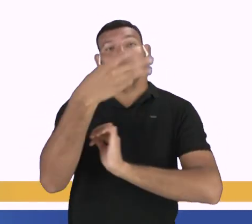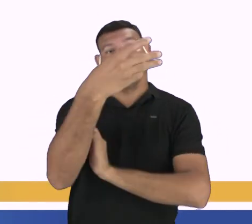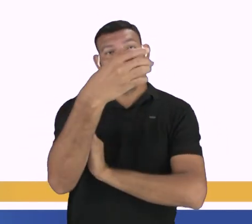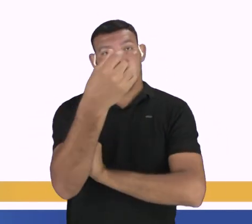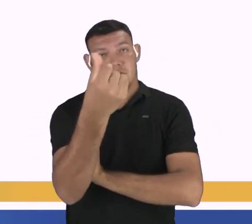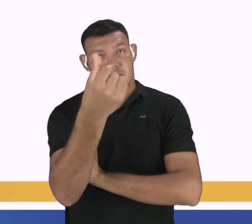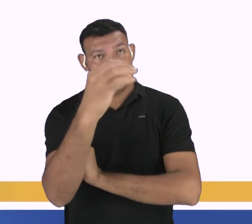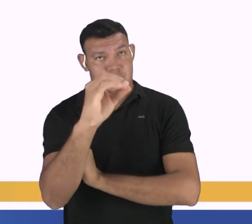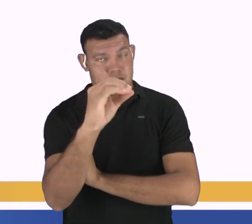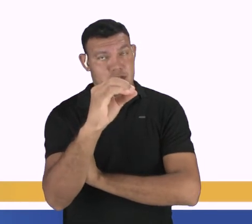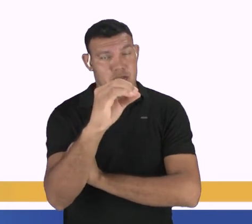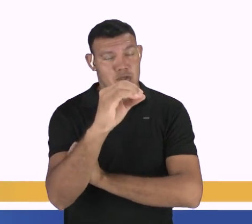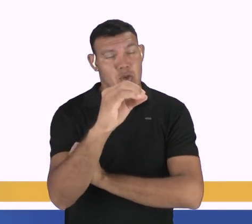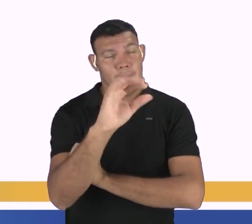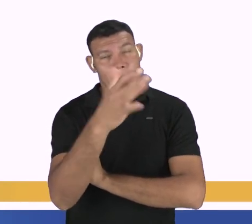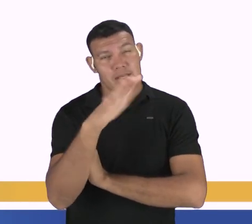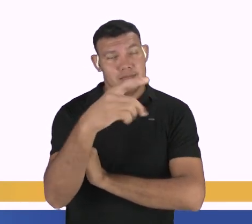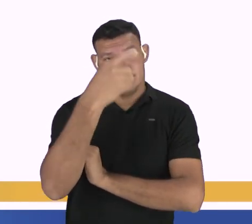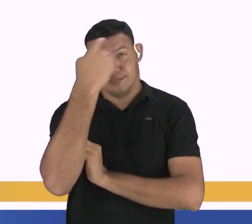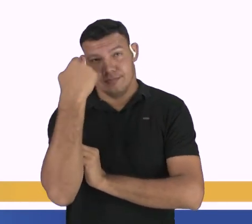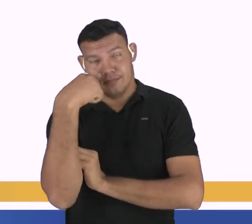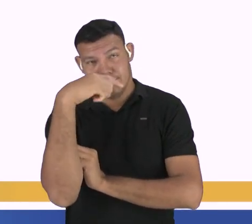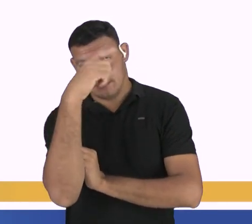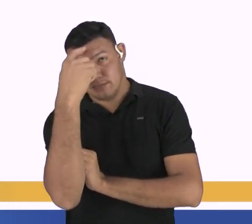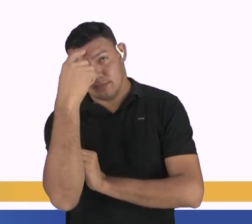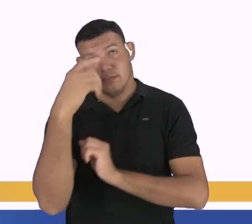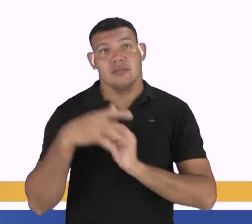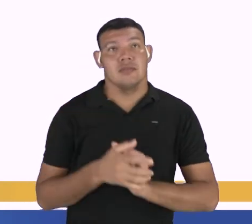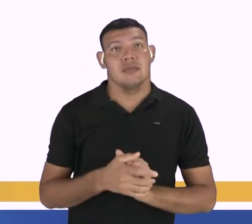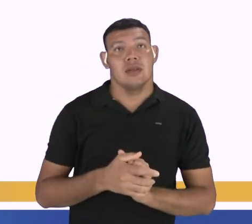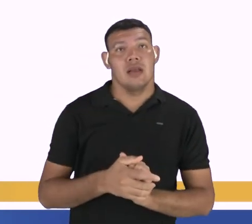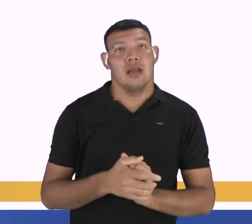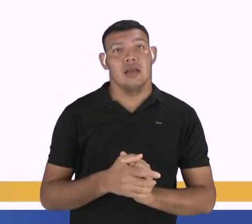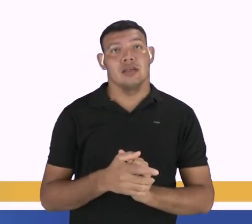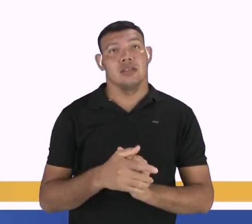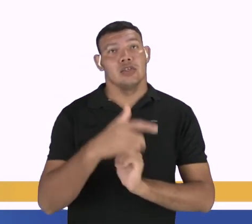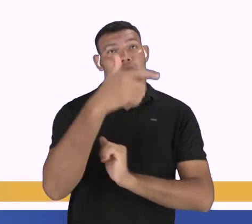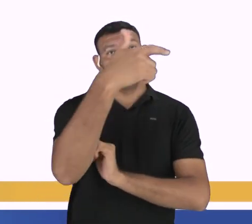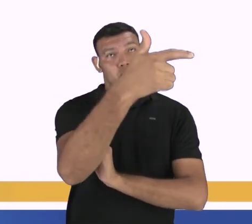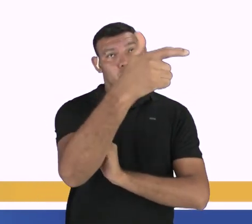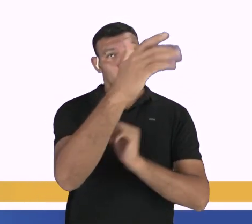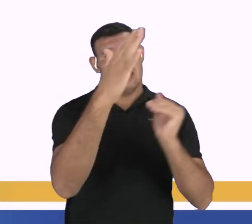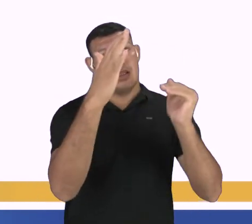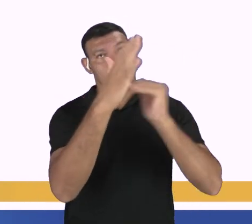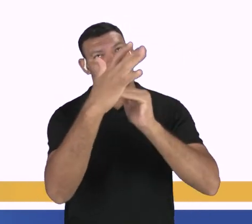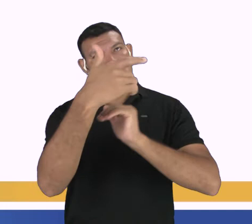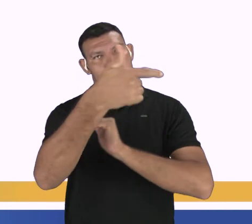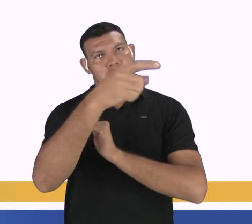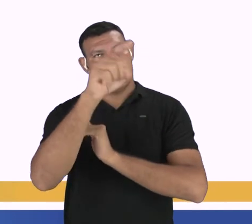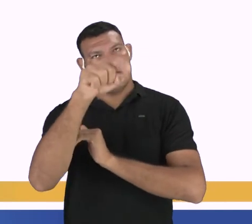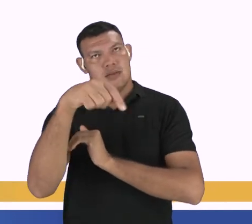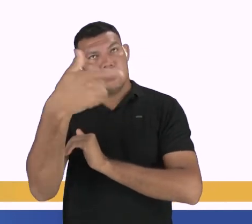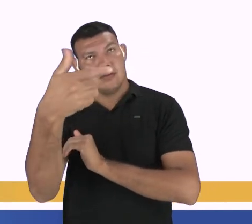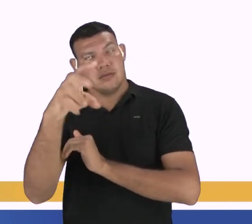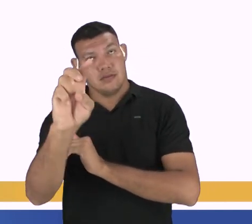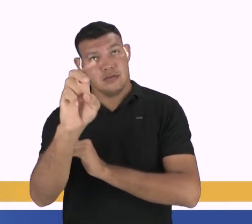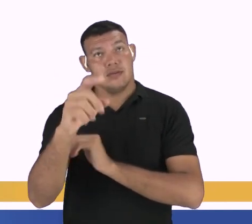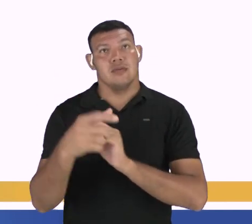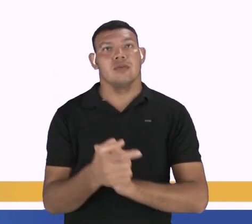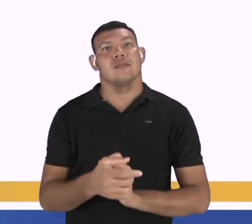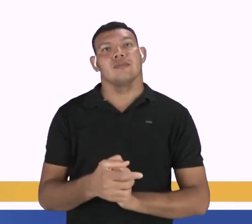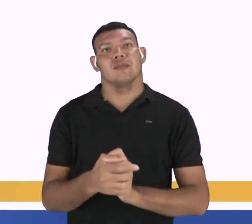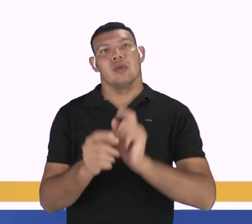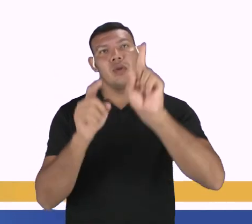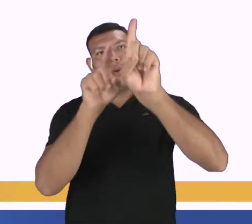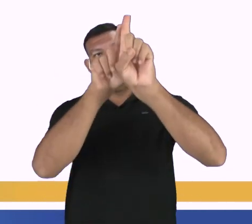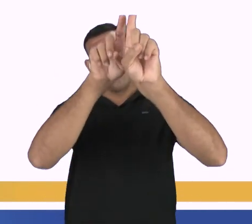em 60 minutos, ou seja, 1 hora. Entre as 2 horas e as 2 horas e 25 minutos, a extremidade do ponteiro